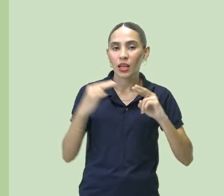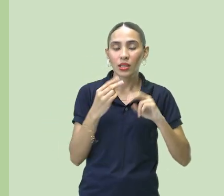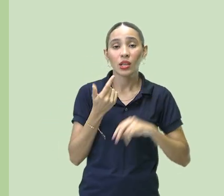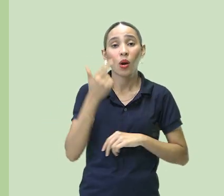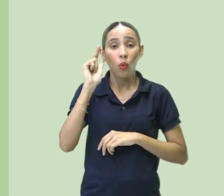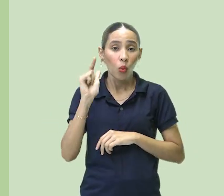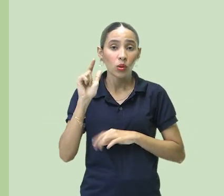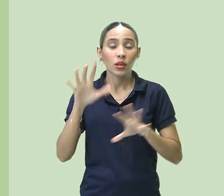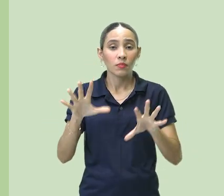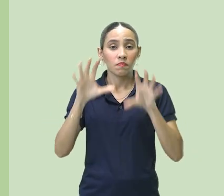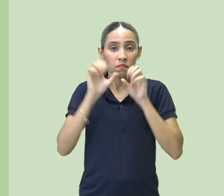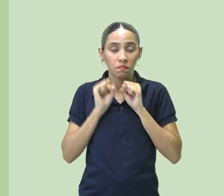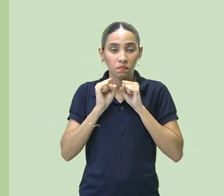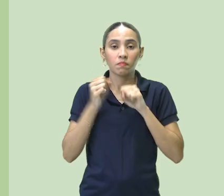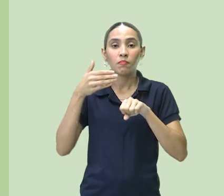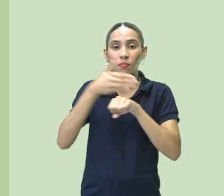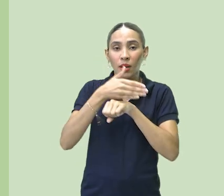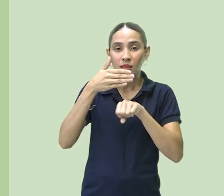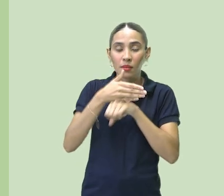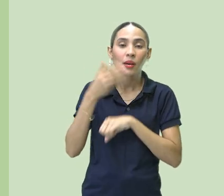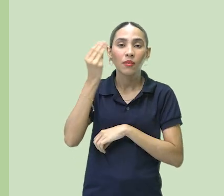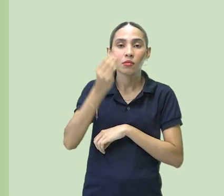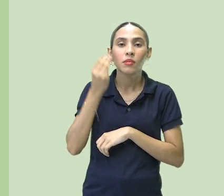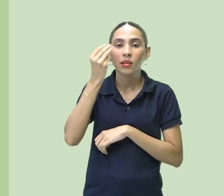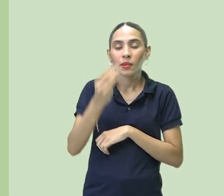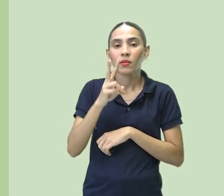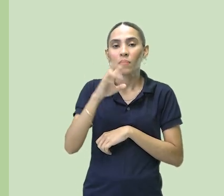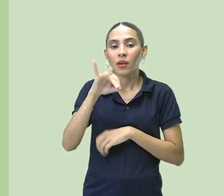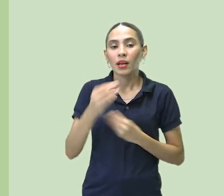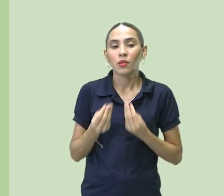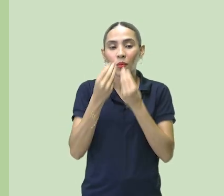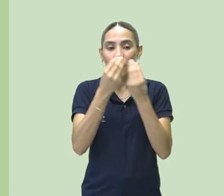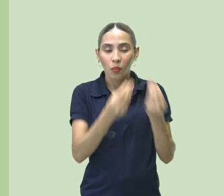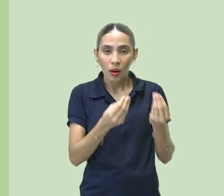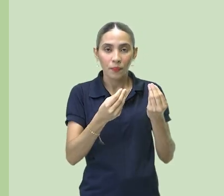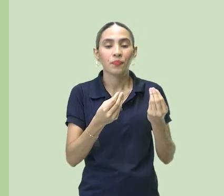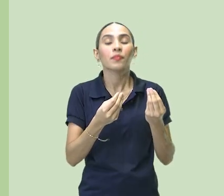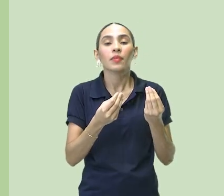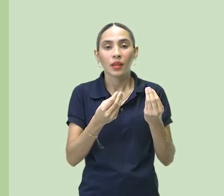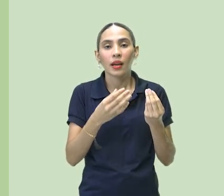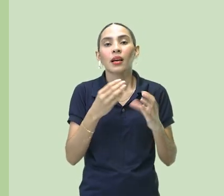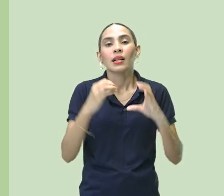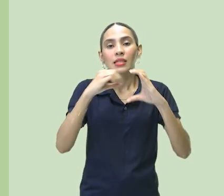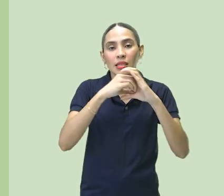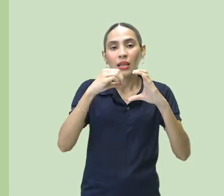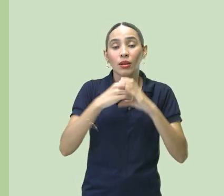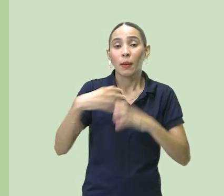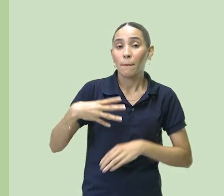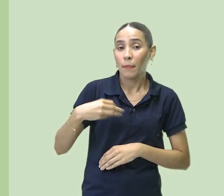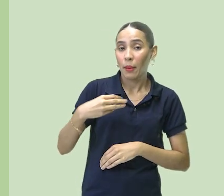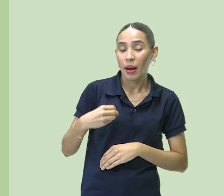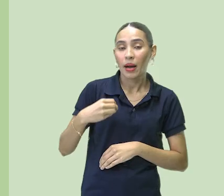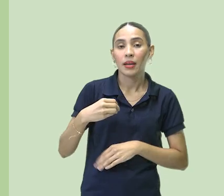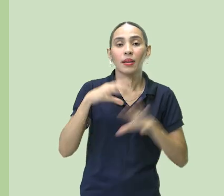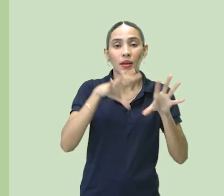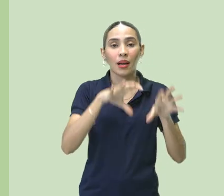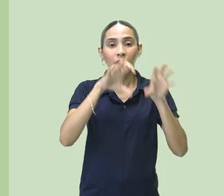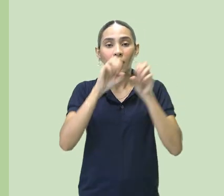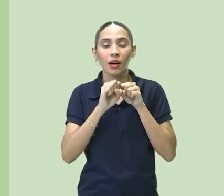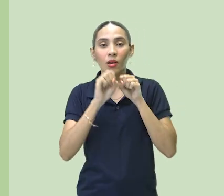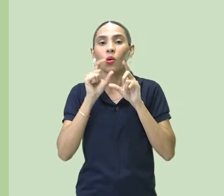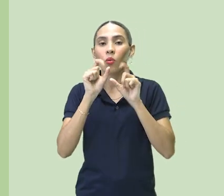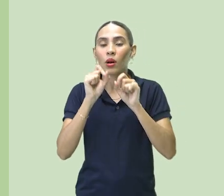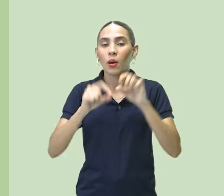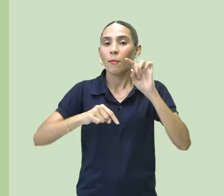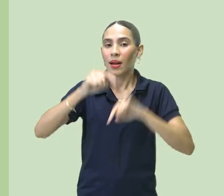outra ovelhinha que vai participar desse experimento aí, ela vai doar as células da glândula mamária, onde vão ser abstraídos aí